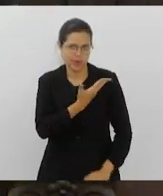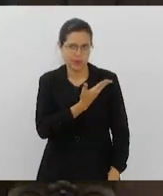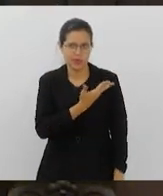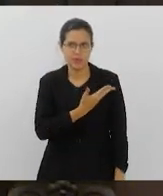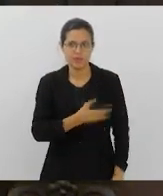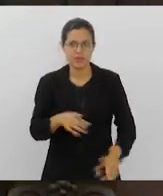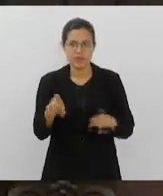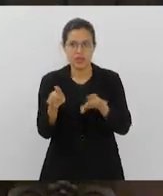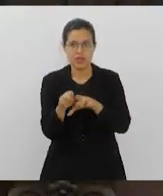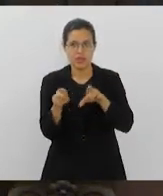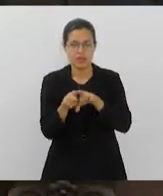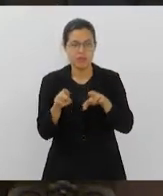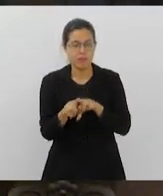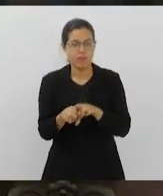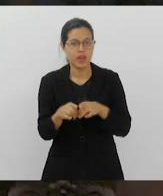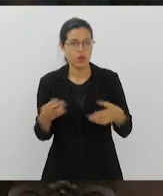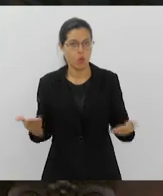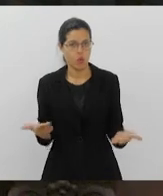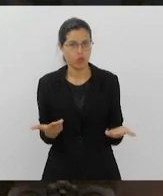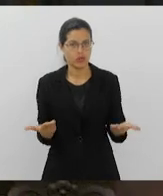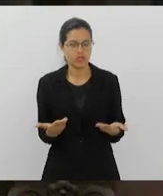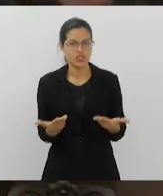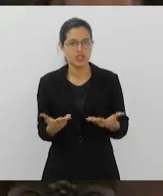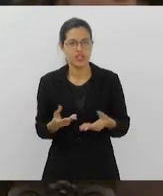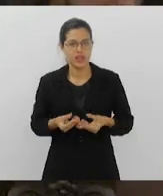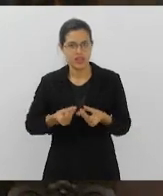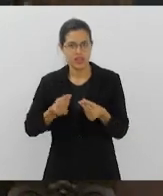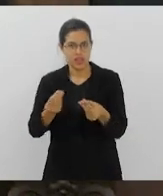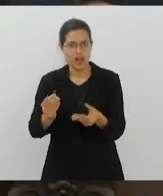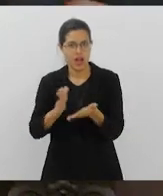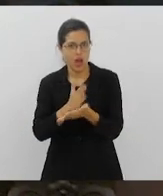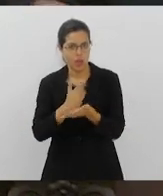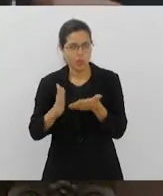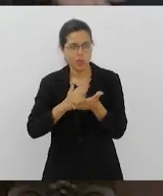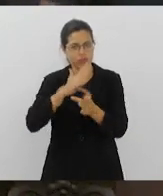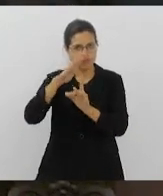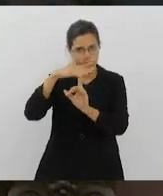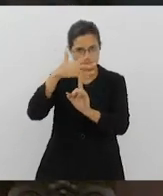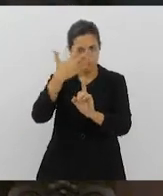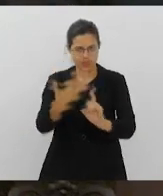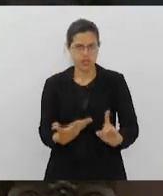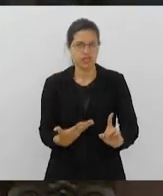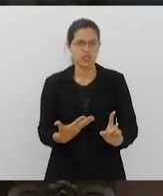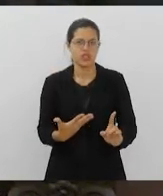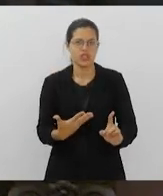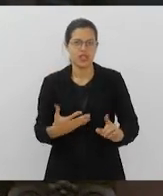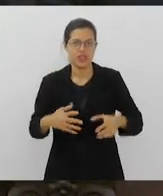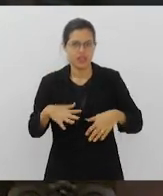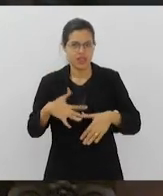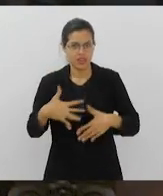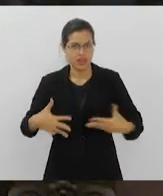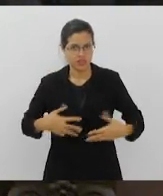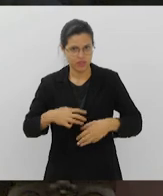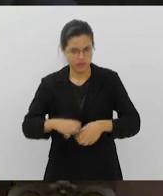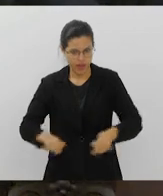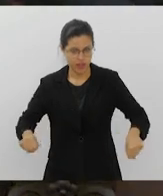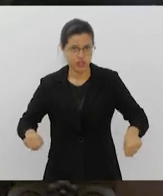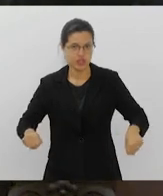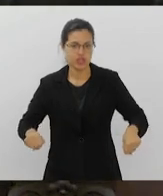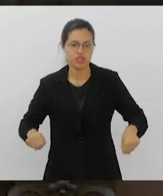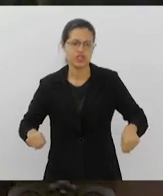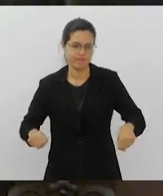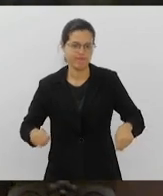noite faremos a entrega de algumas homenagens das faixas honoríficas Conde